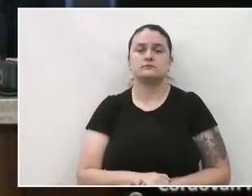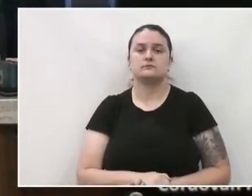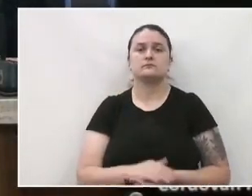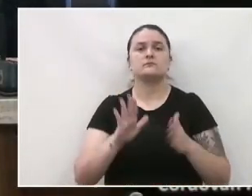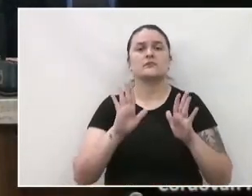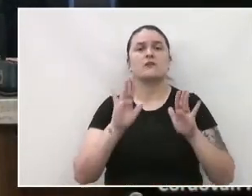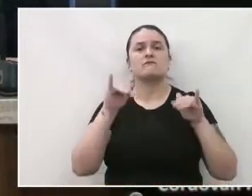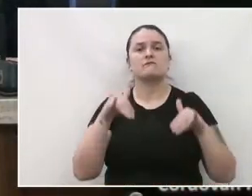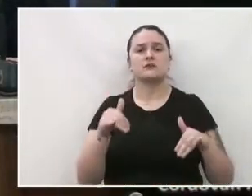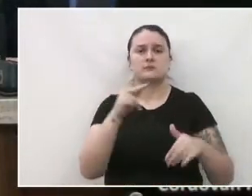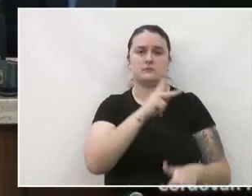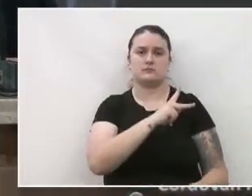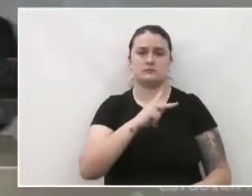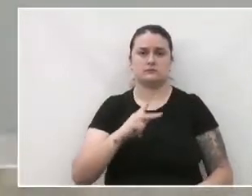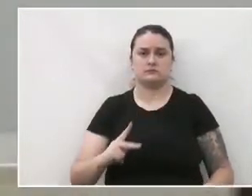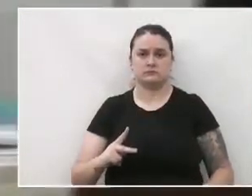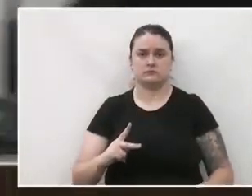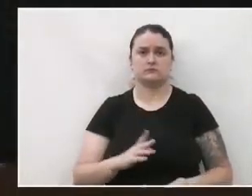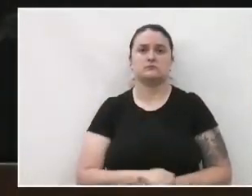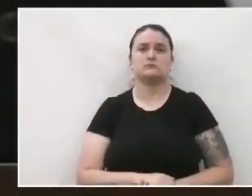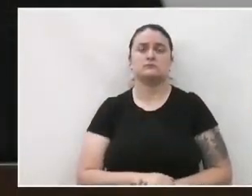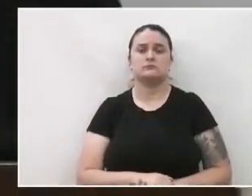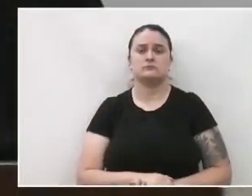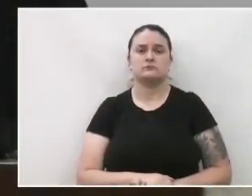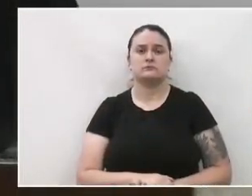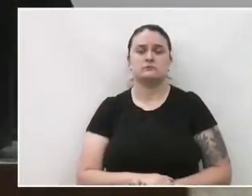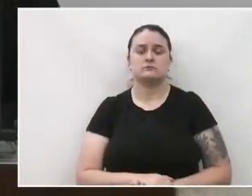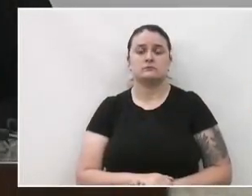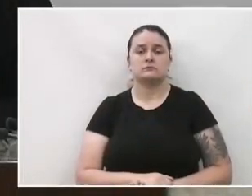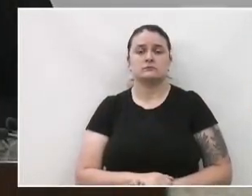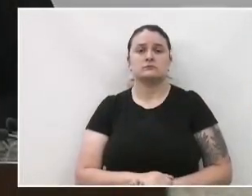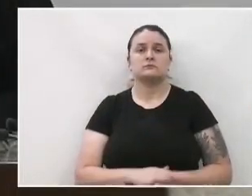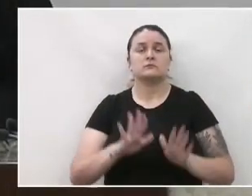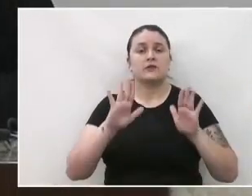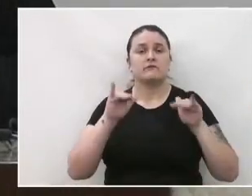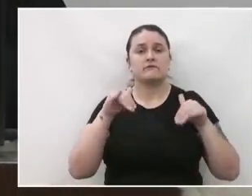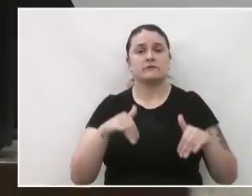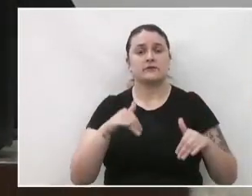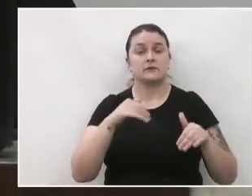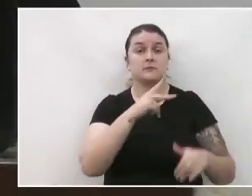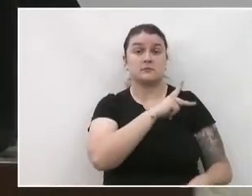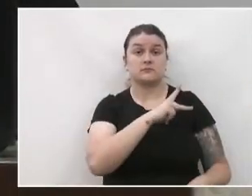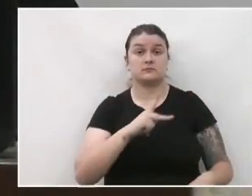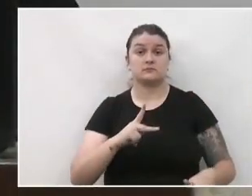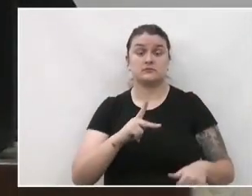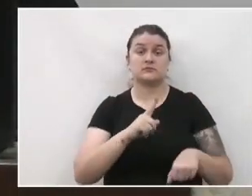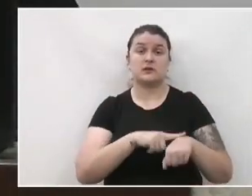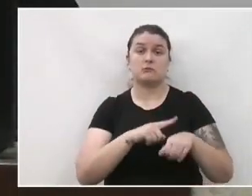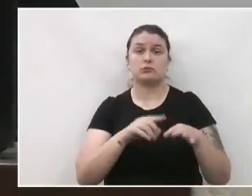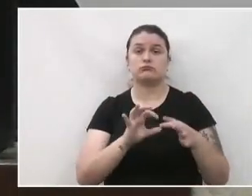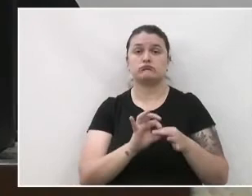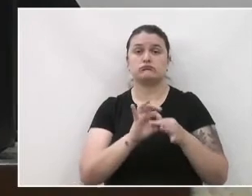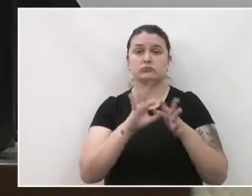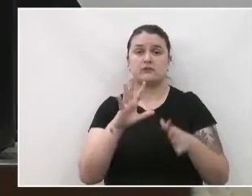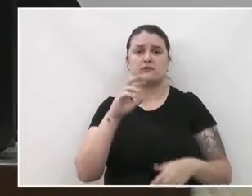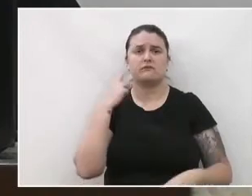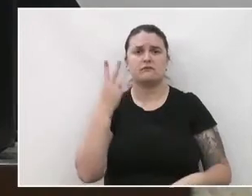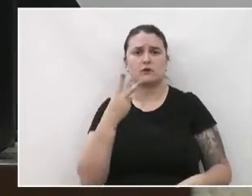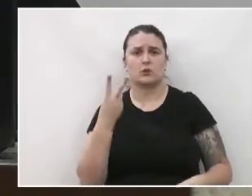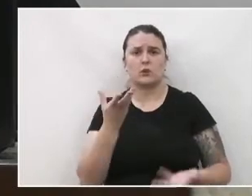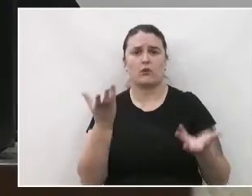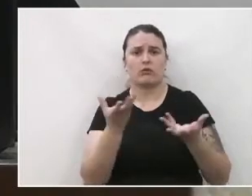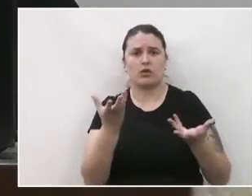Fim da ordem do dia, senhor presidente. Fim da ordem do dia. Esta presidência deixa livre a palavra para os